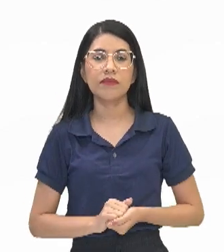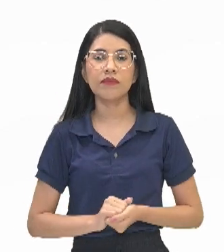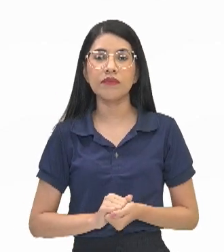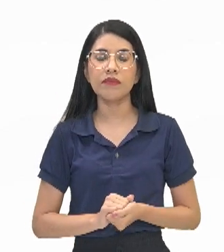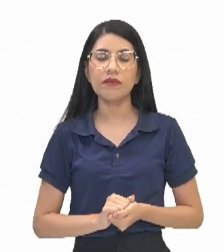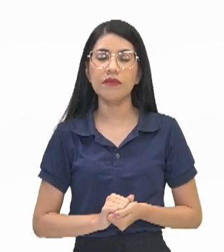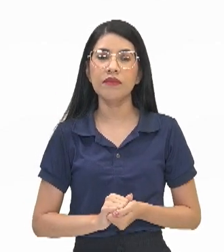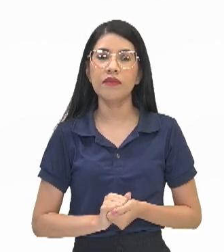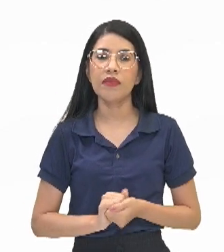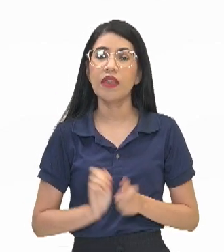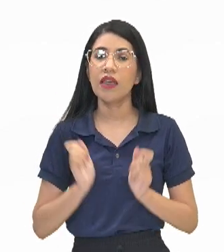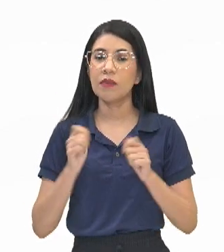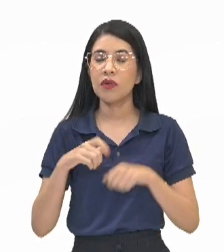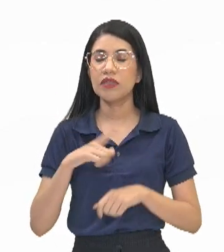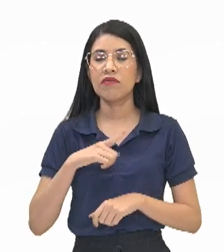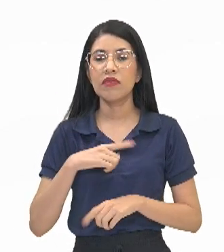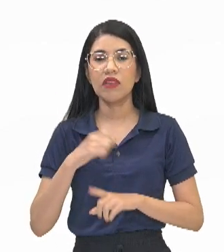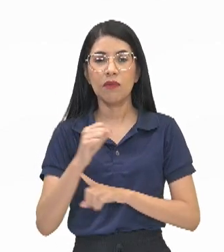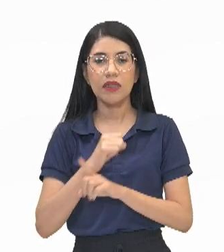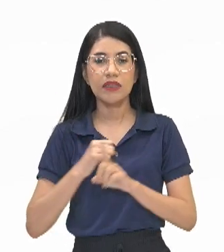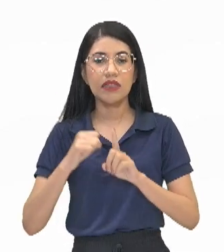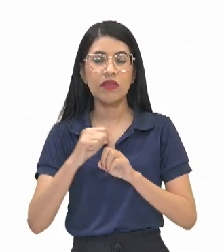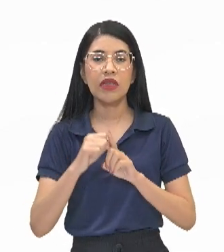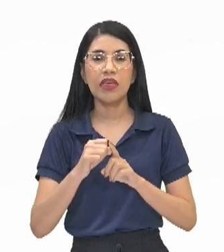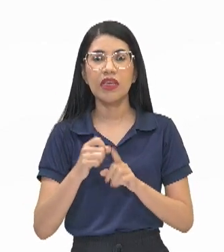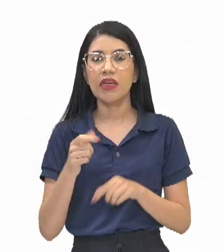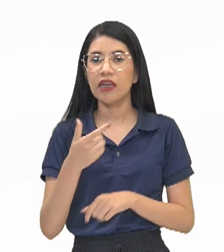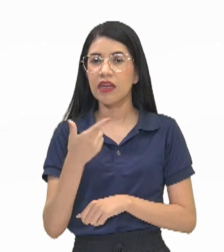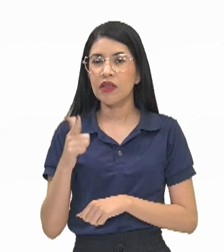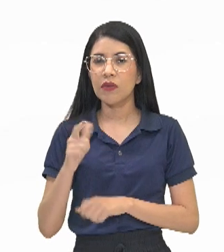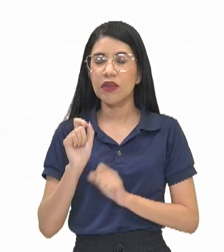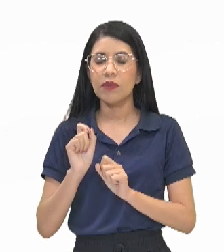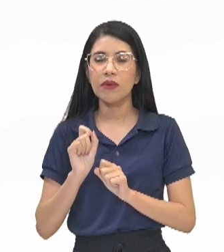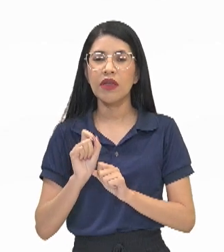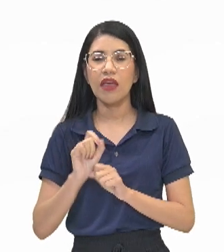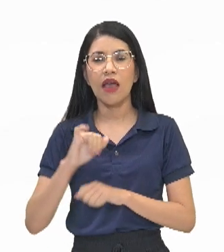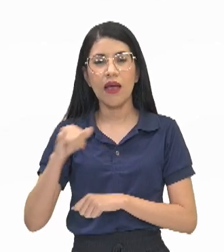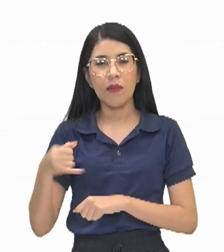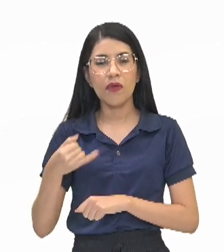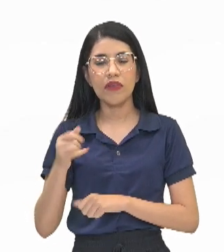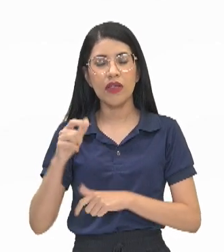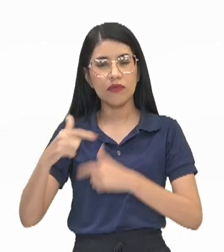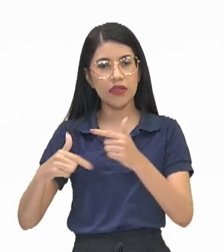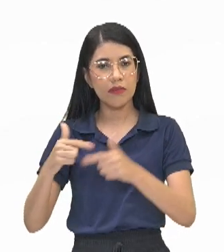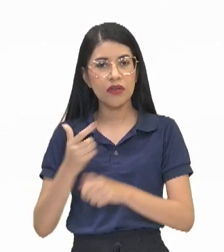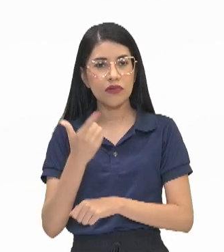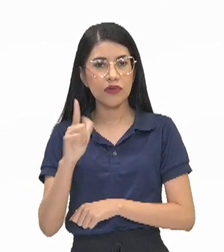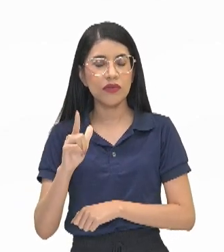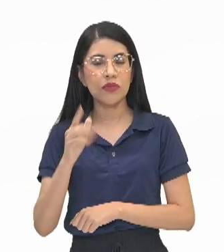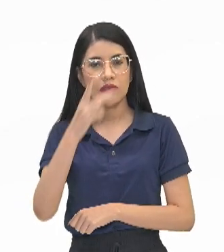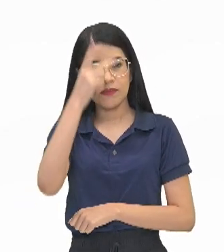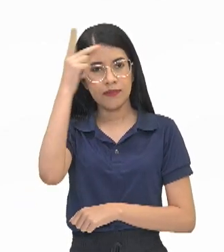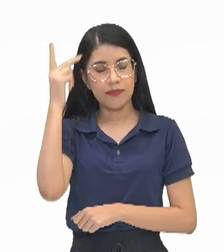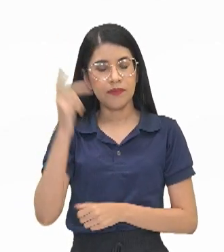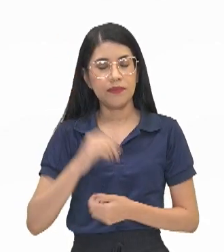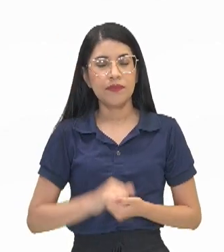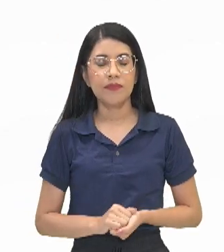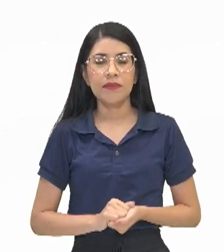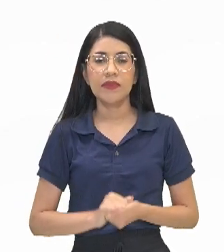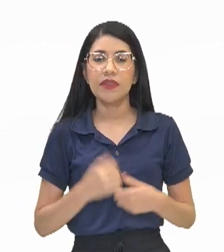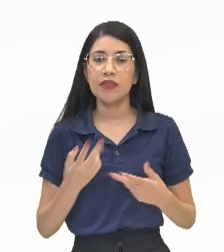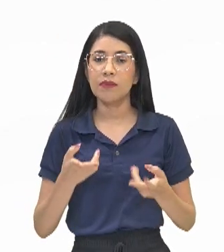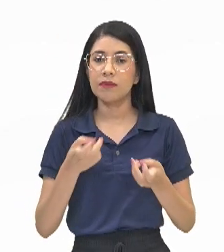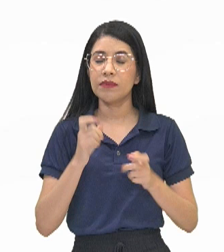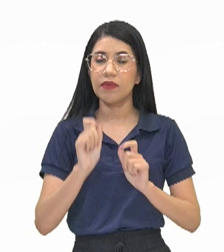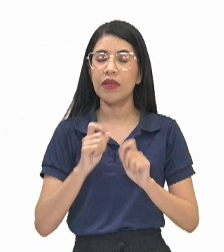que leve a uma sociedade sem exploração. Então, vocês podem perceber que há